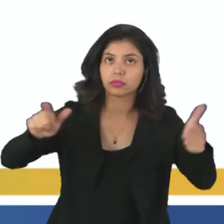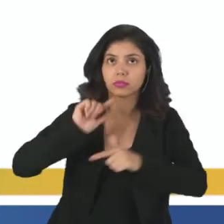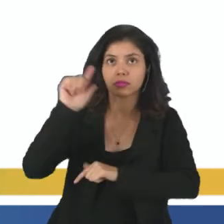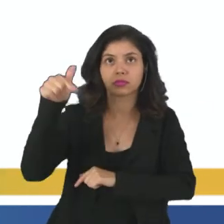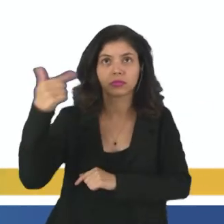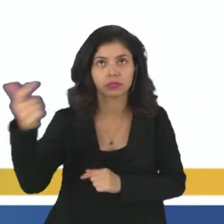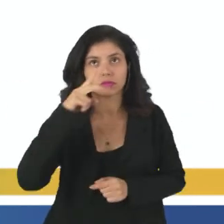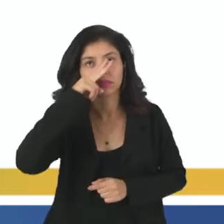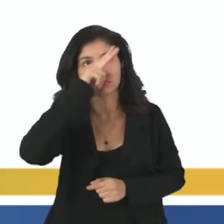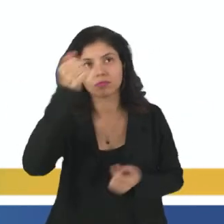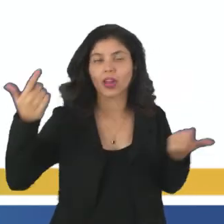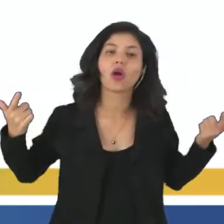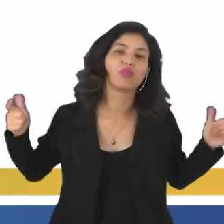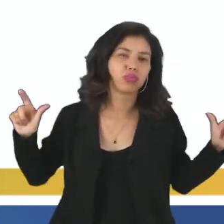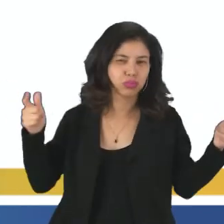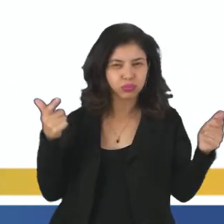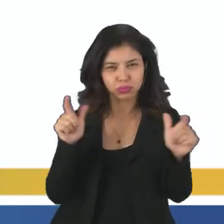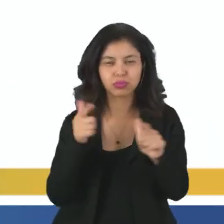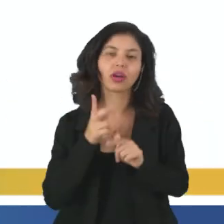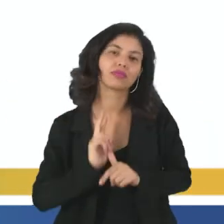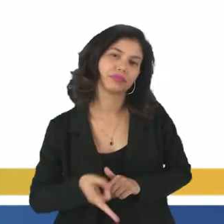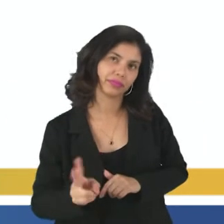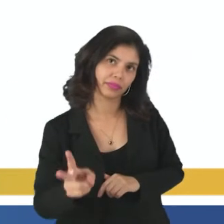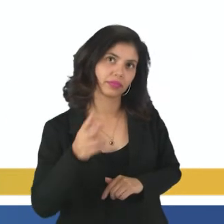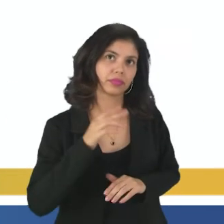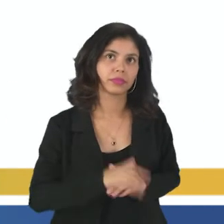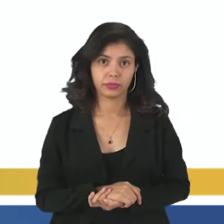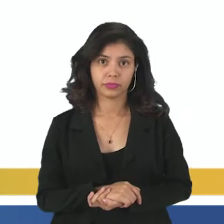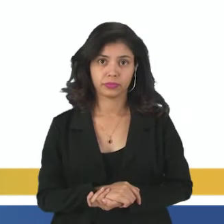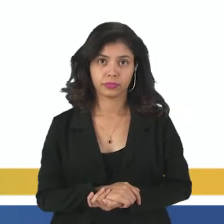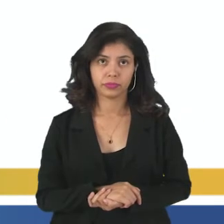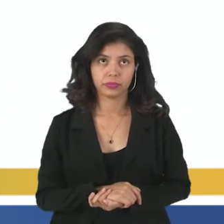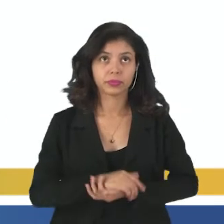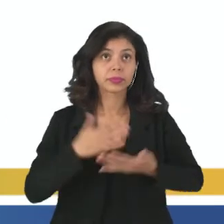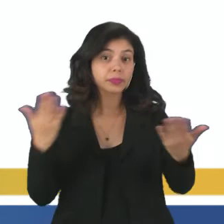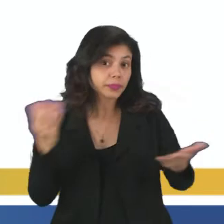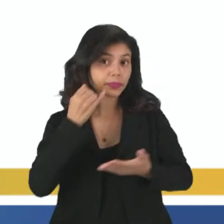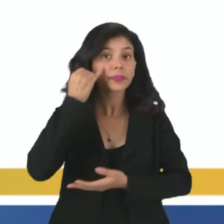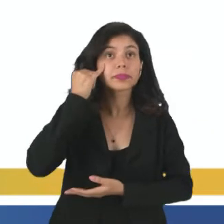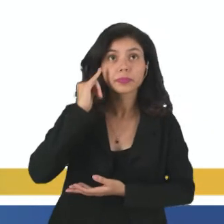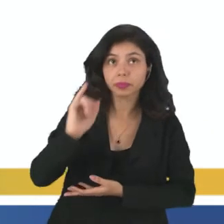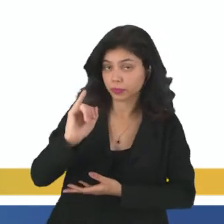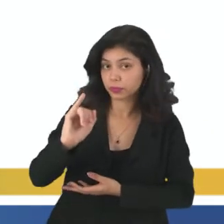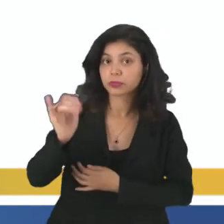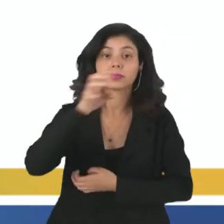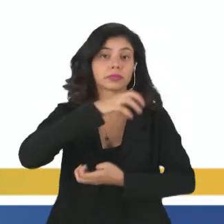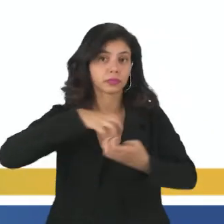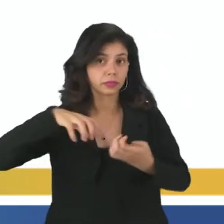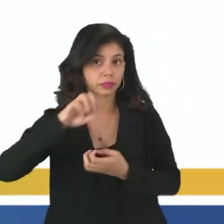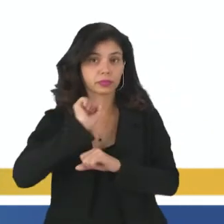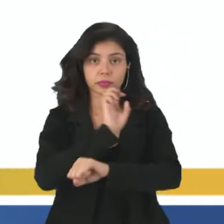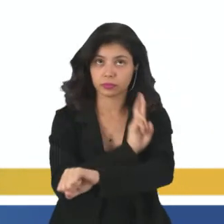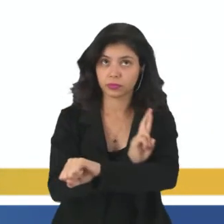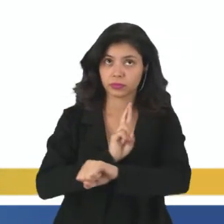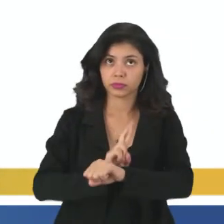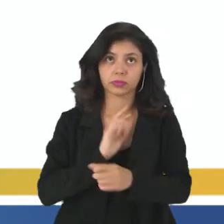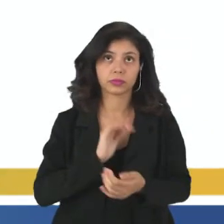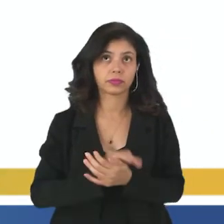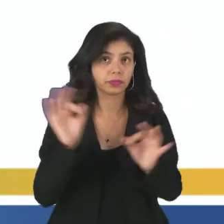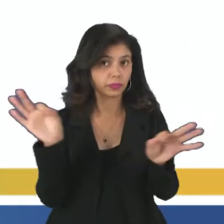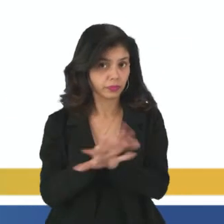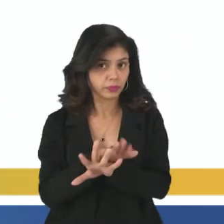o poder da Igreja diminuiu consideravelmente. Seus ideais reformistas religiosos